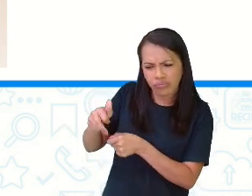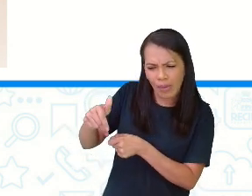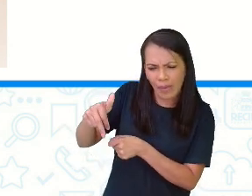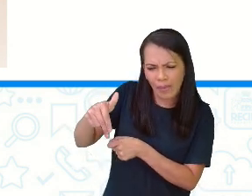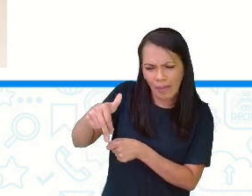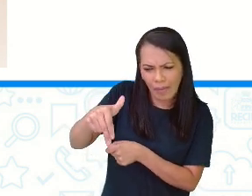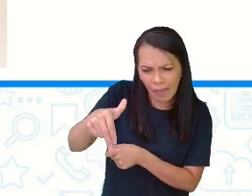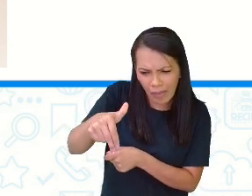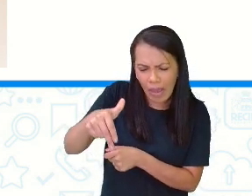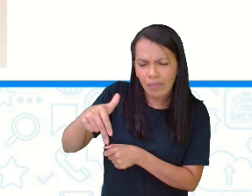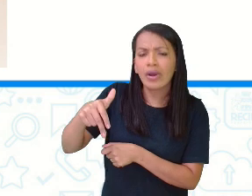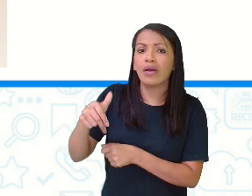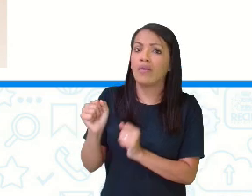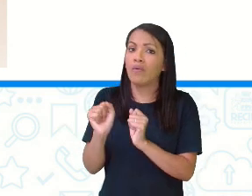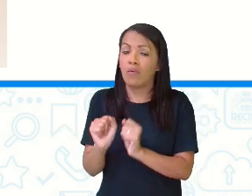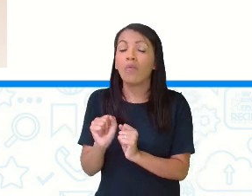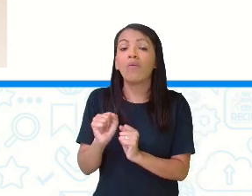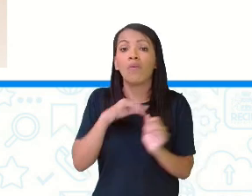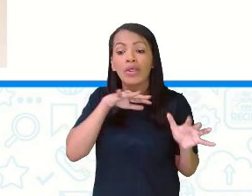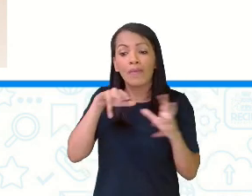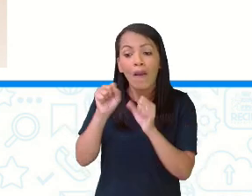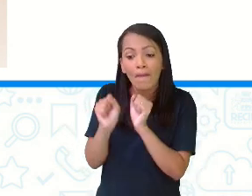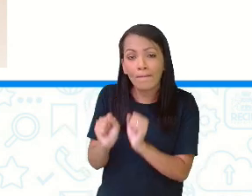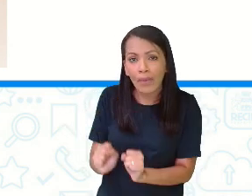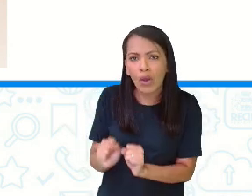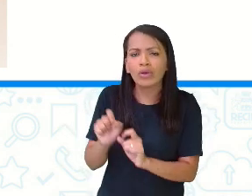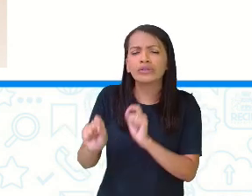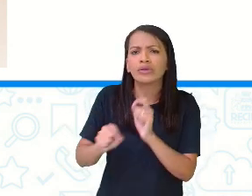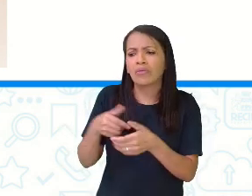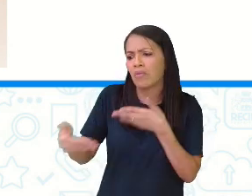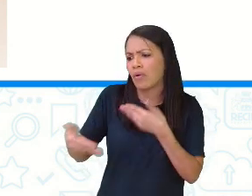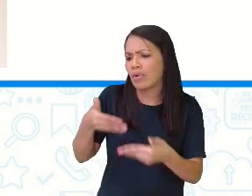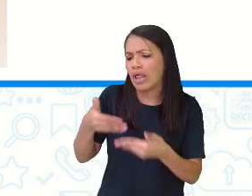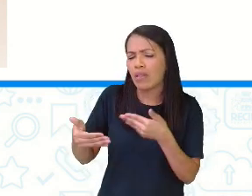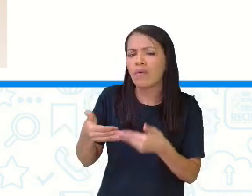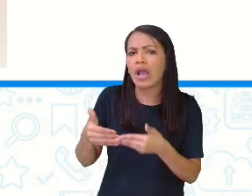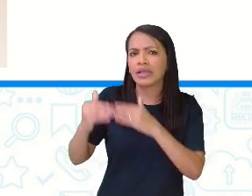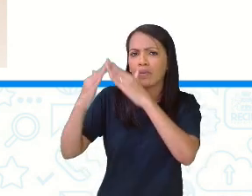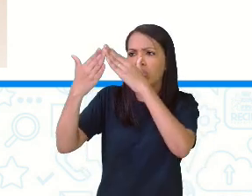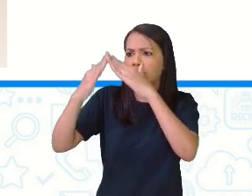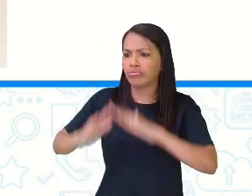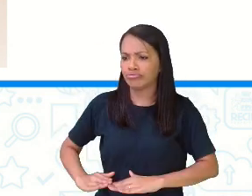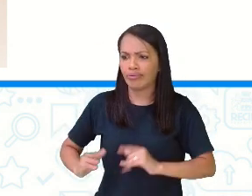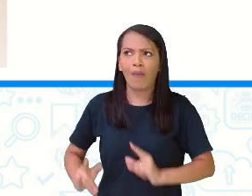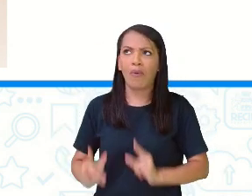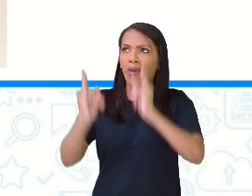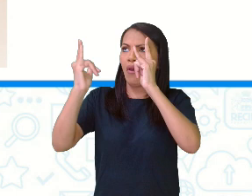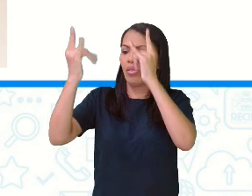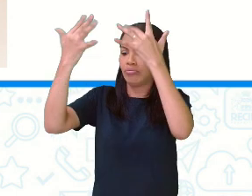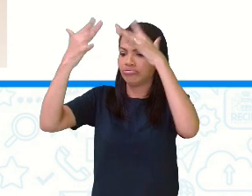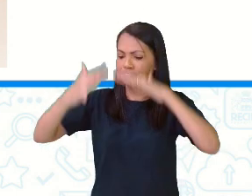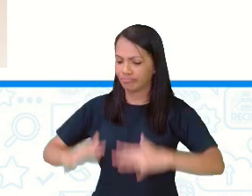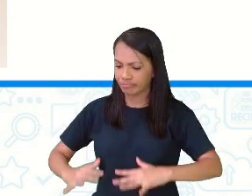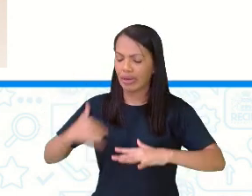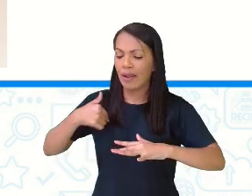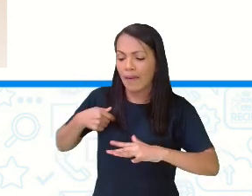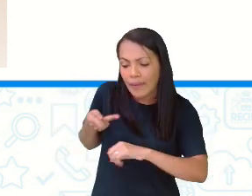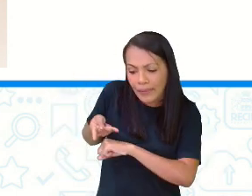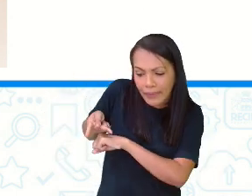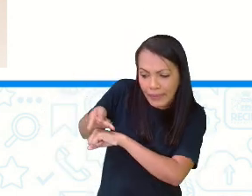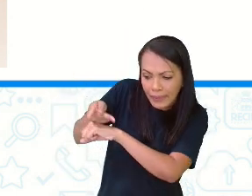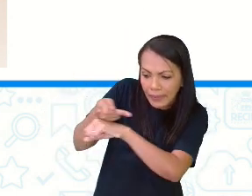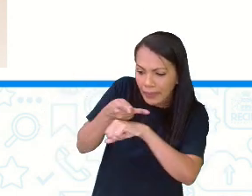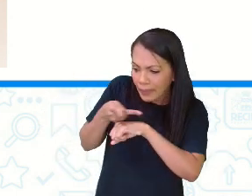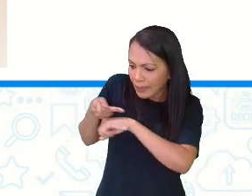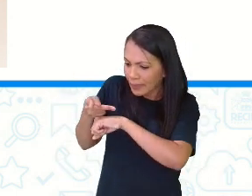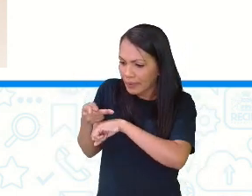o animal pode ser solto em uma área de desmoronamento, por exemplo. Assim, ela ficaria livre para percorrer os escombros